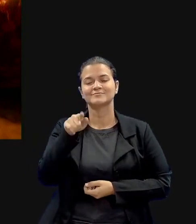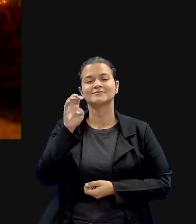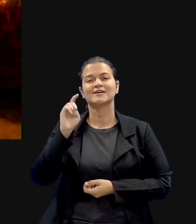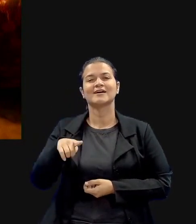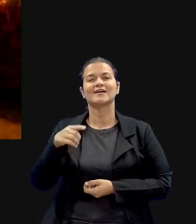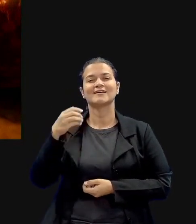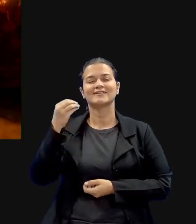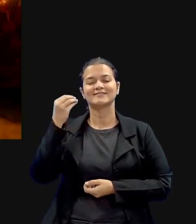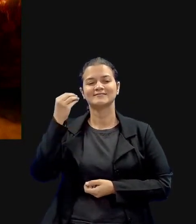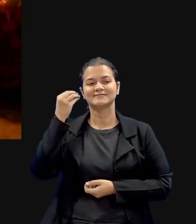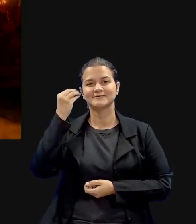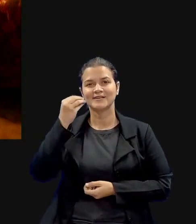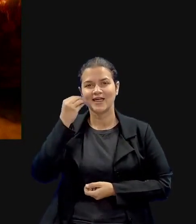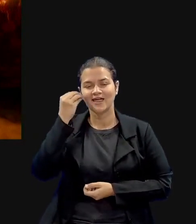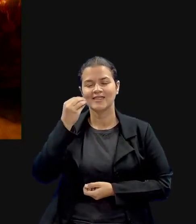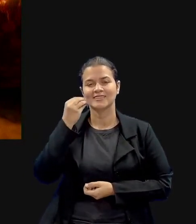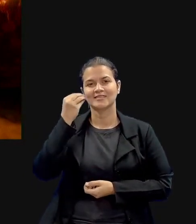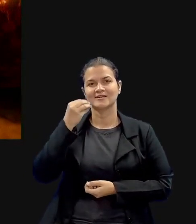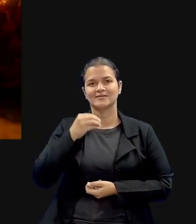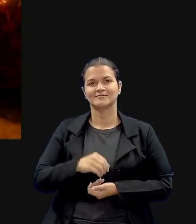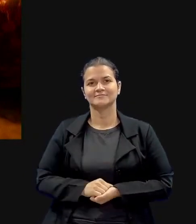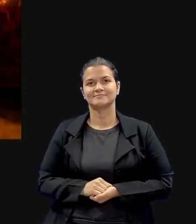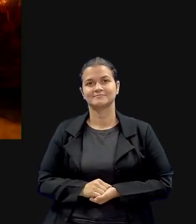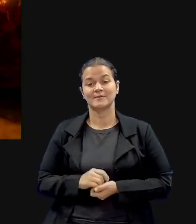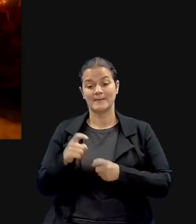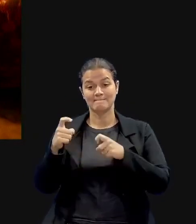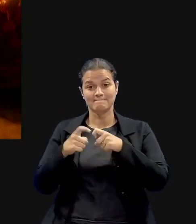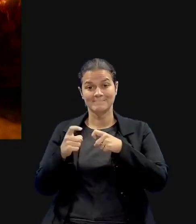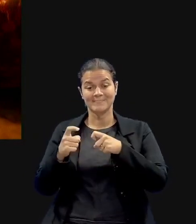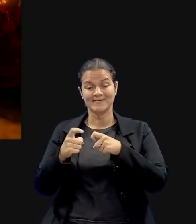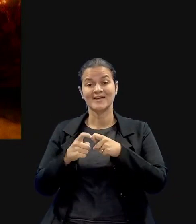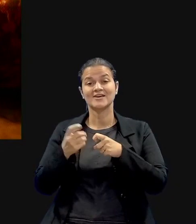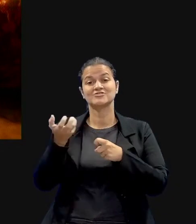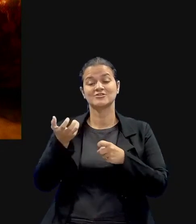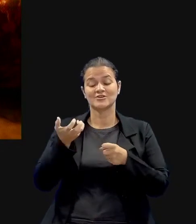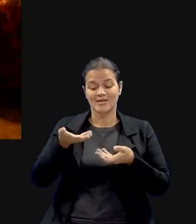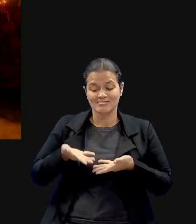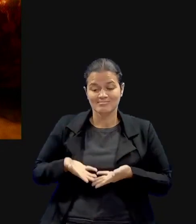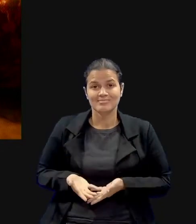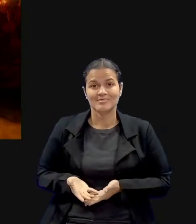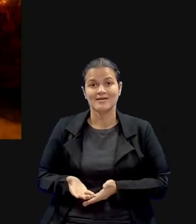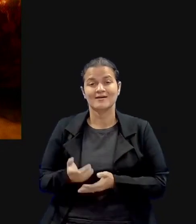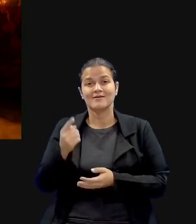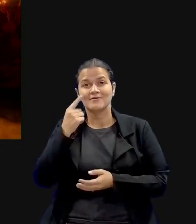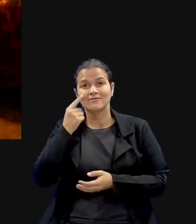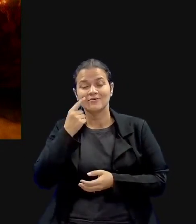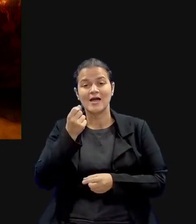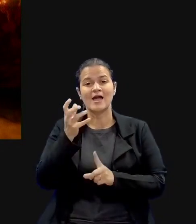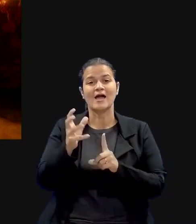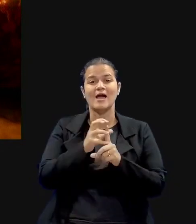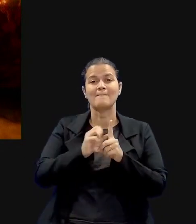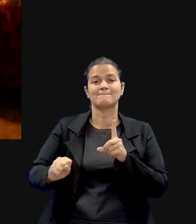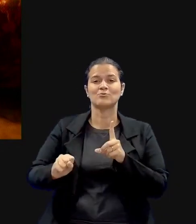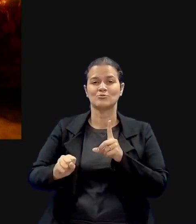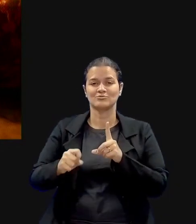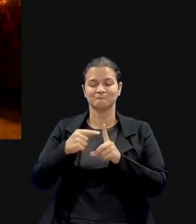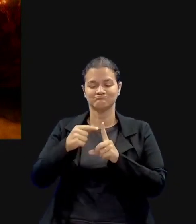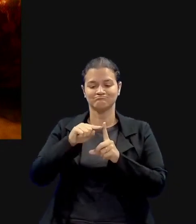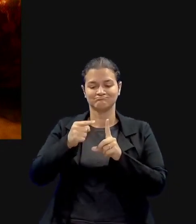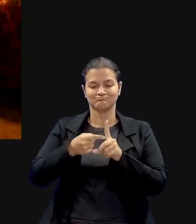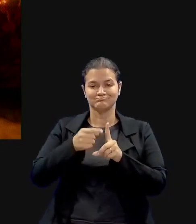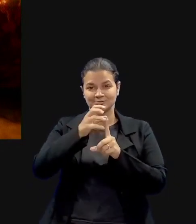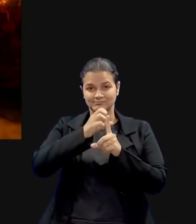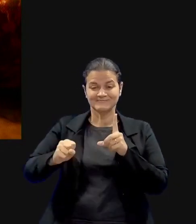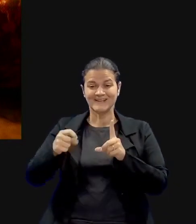tentativa, vereador Igor Franco. O médico querendo fazer ali um aborto. E no ato que